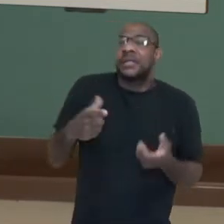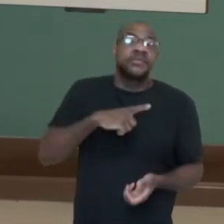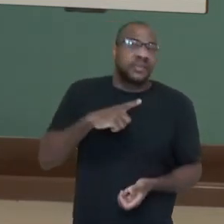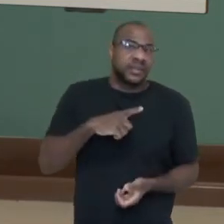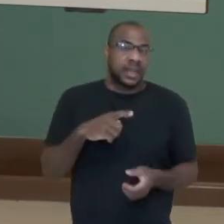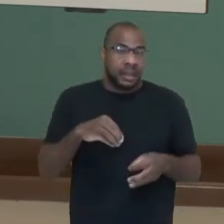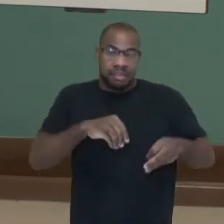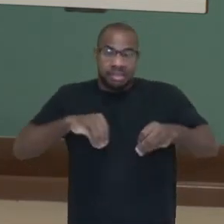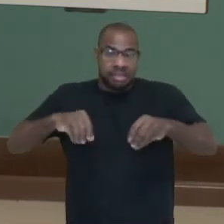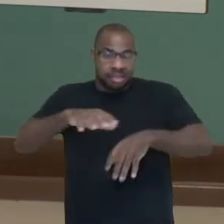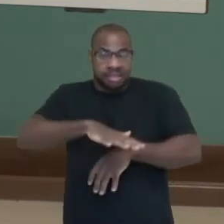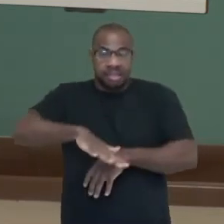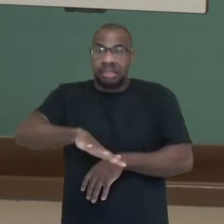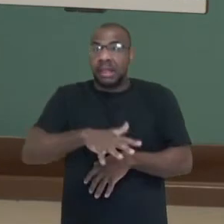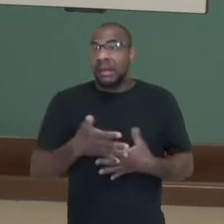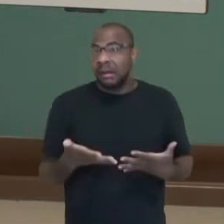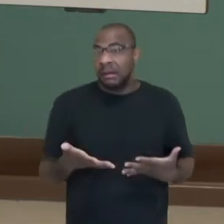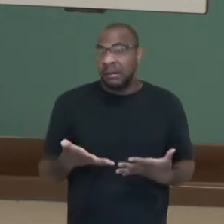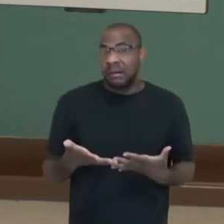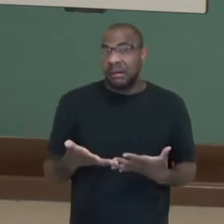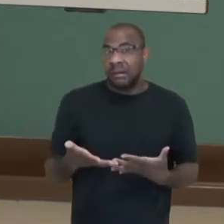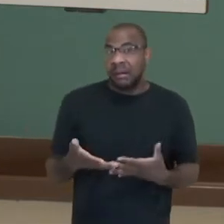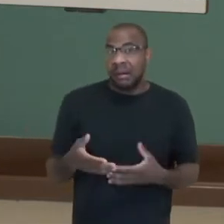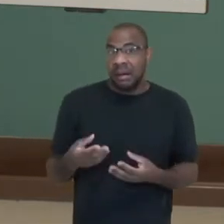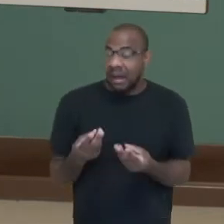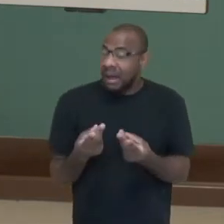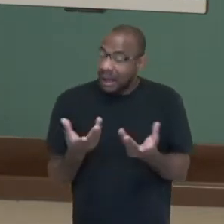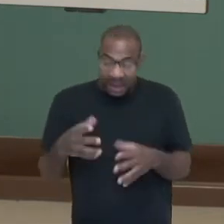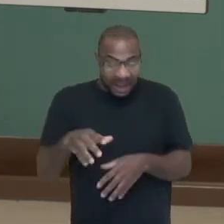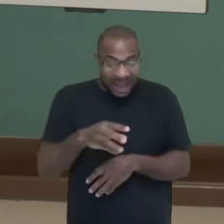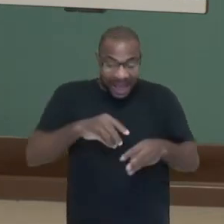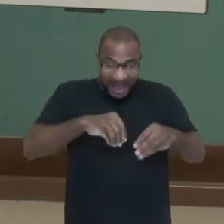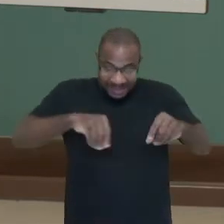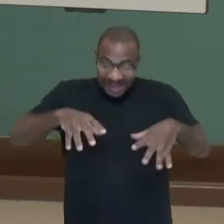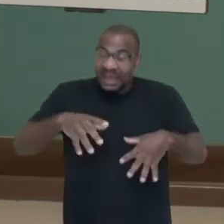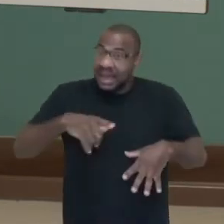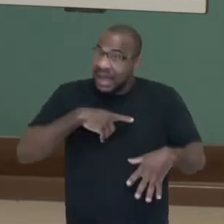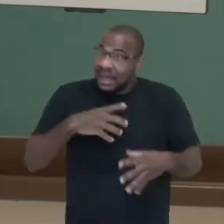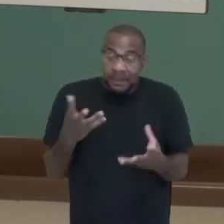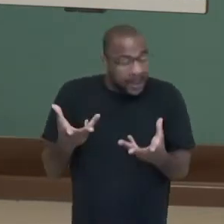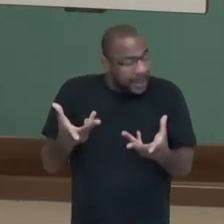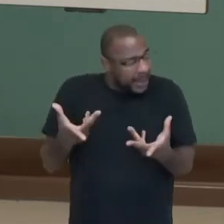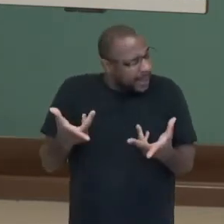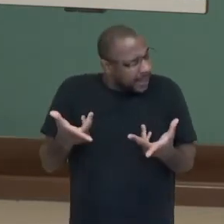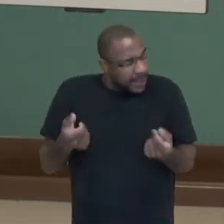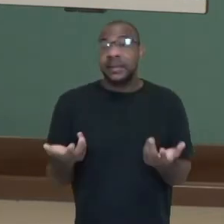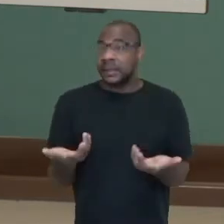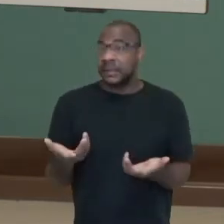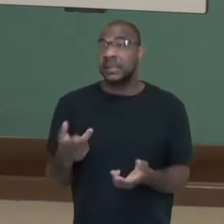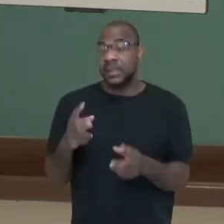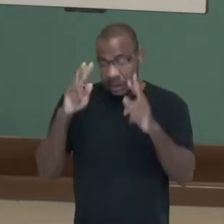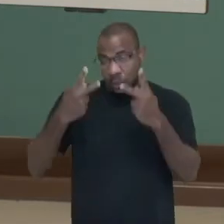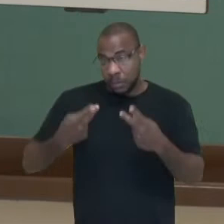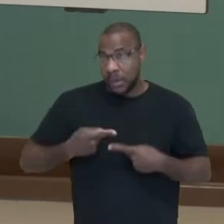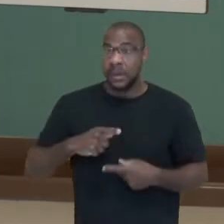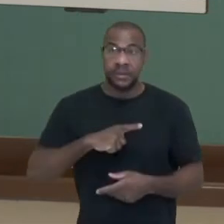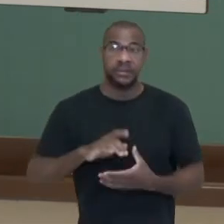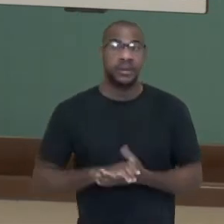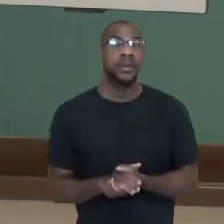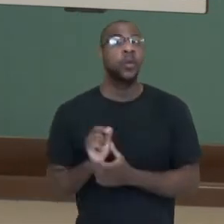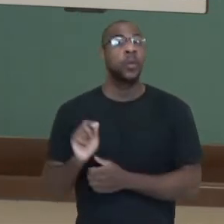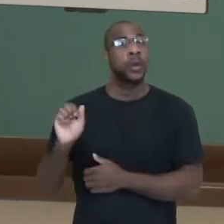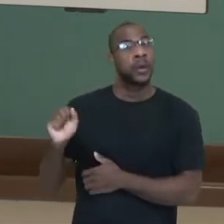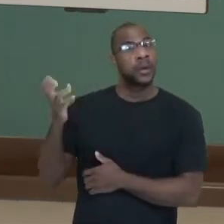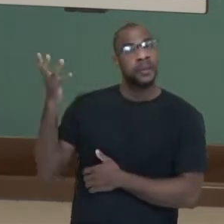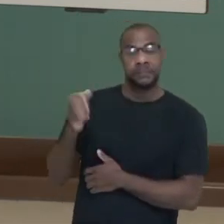existia celular. A terra era a maior riqueza que um ser humano tinha, além do conhecimento, óbvio. O que acontecia? Se